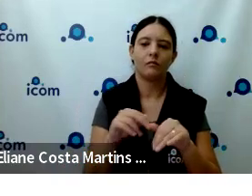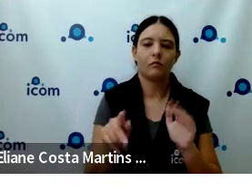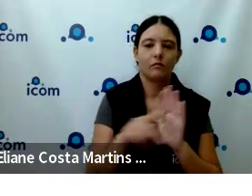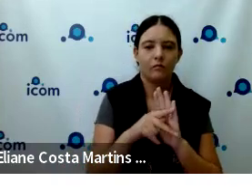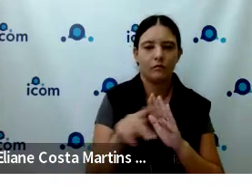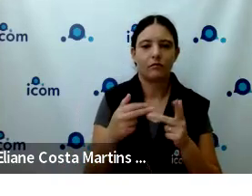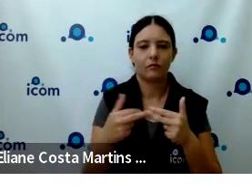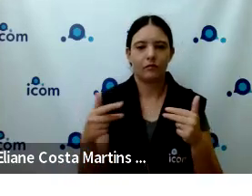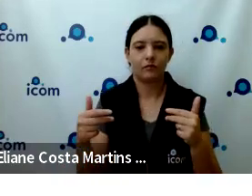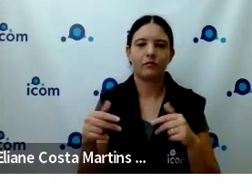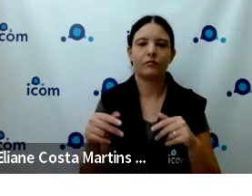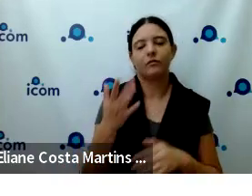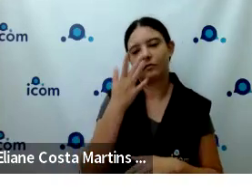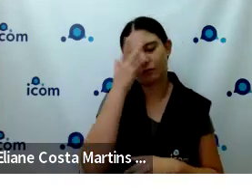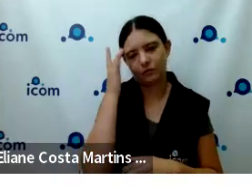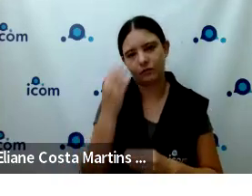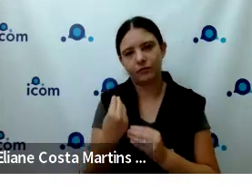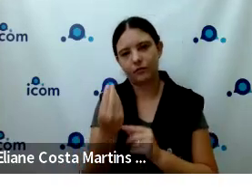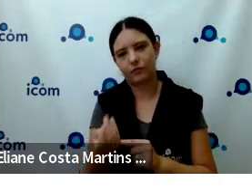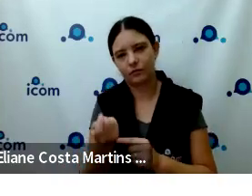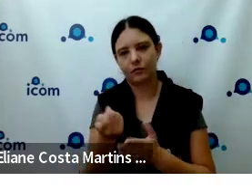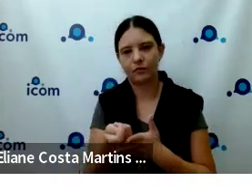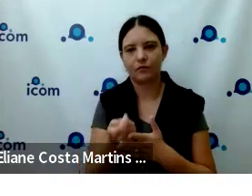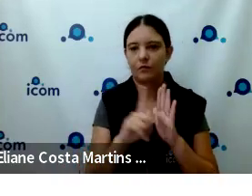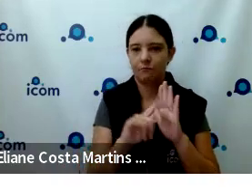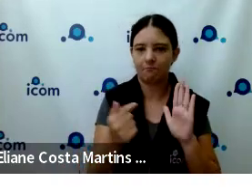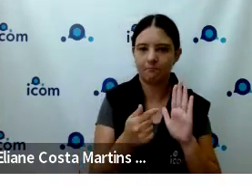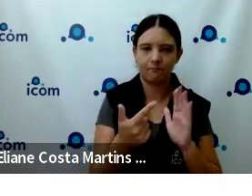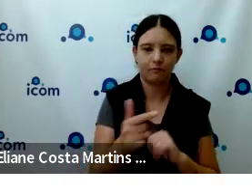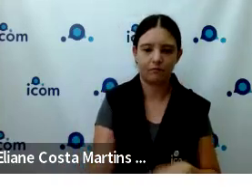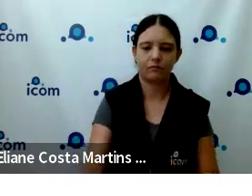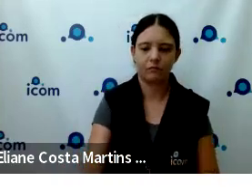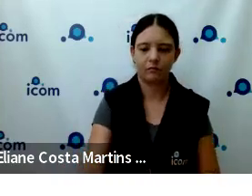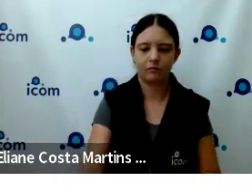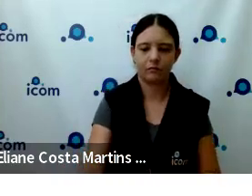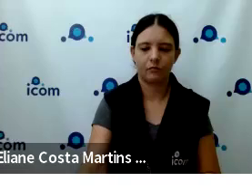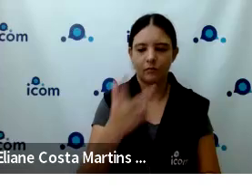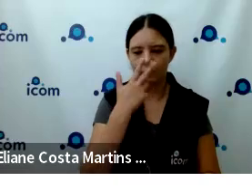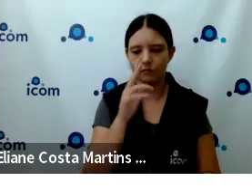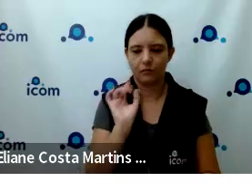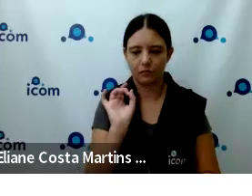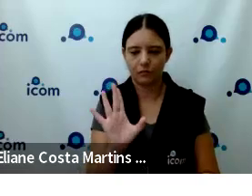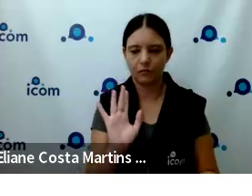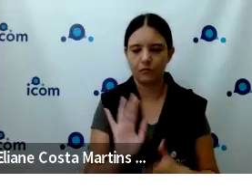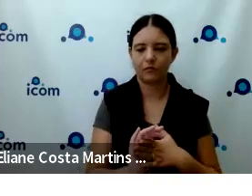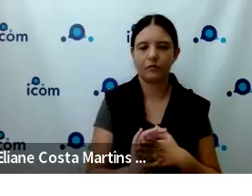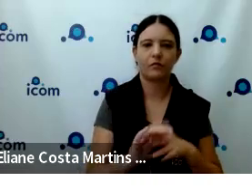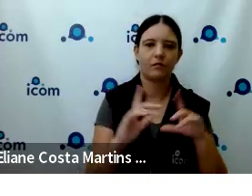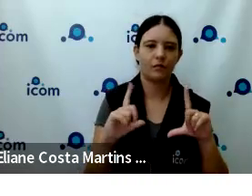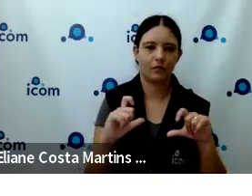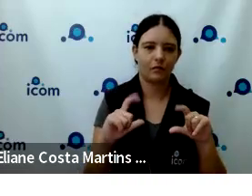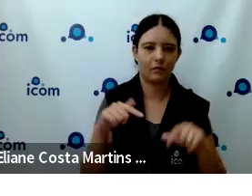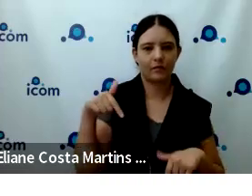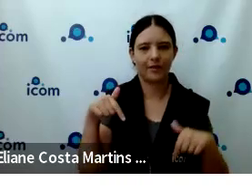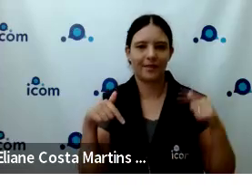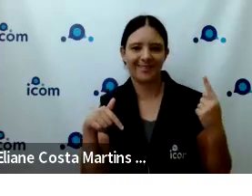circunstâncias específicas do contribuinte e não tratado expressamente na lei. Então, acho que é isso. Coloquei essa figurinha do 7-1, não